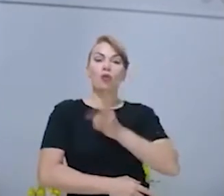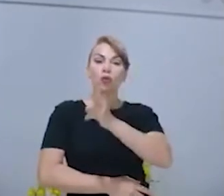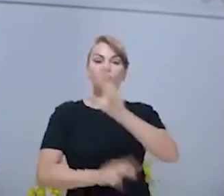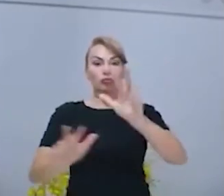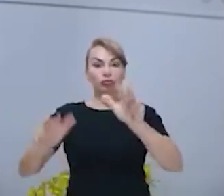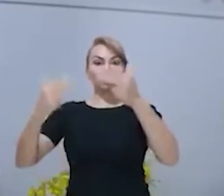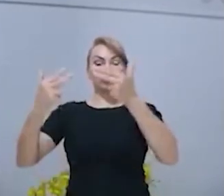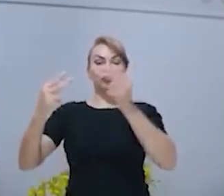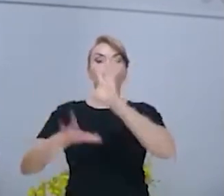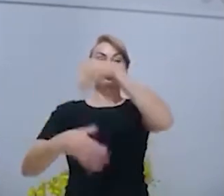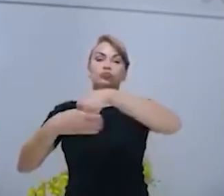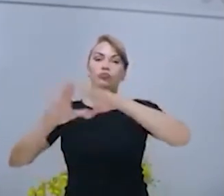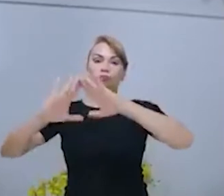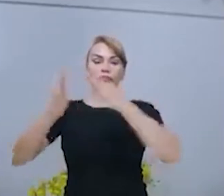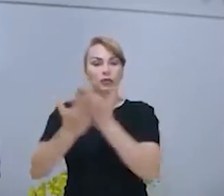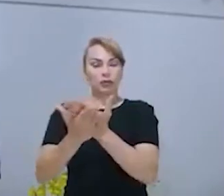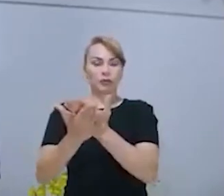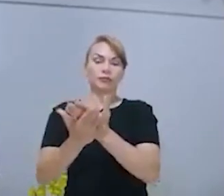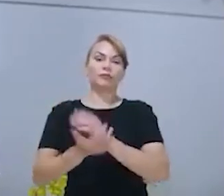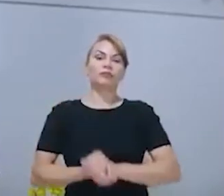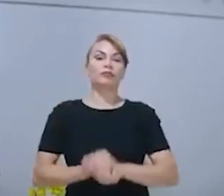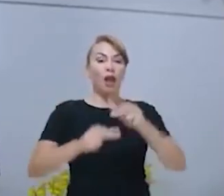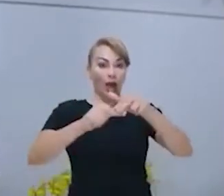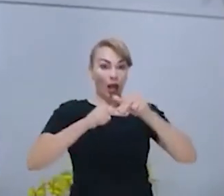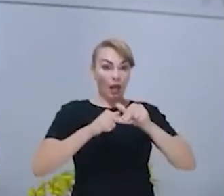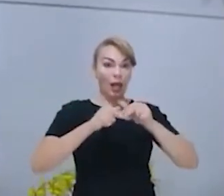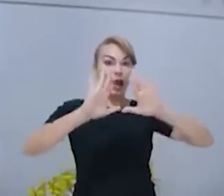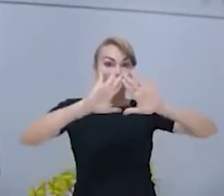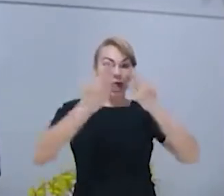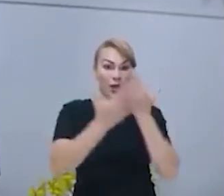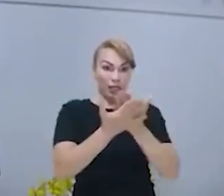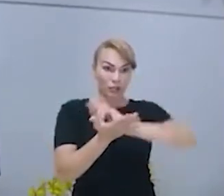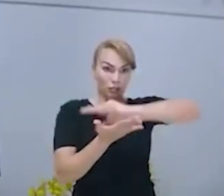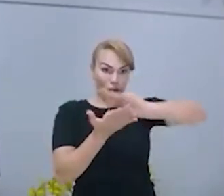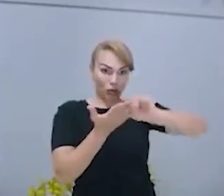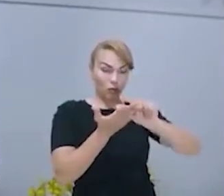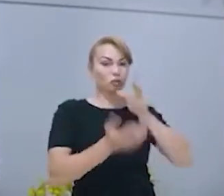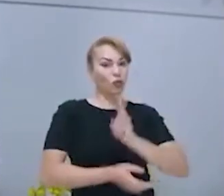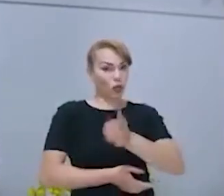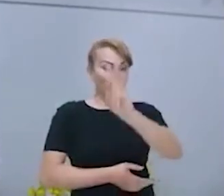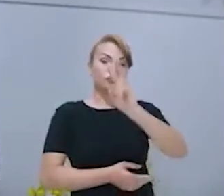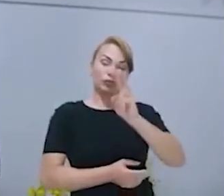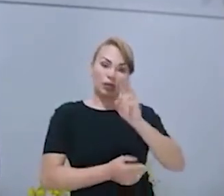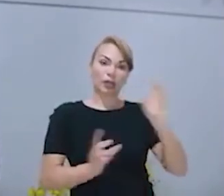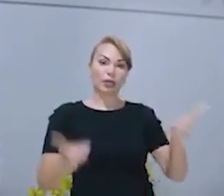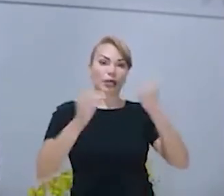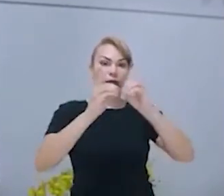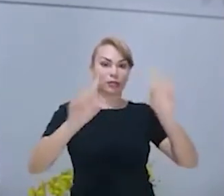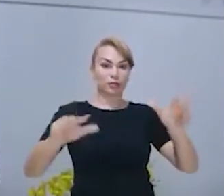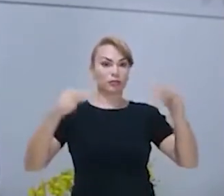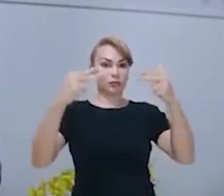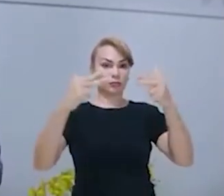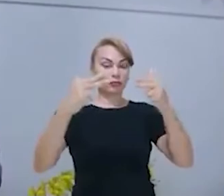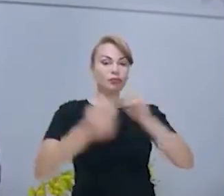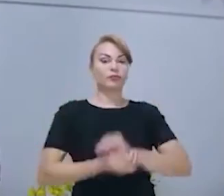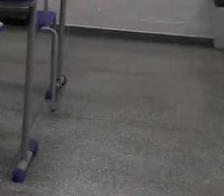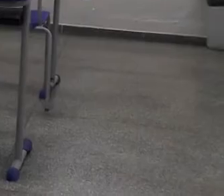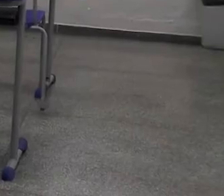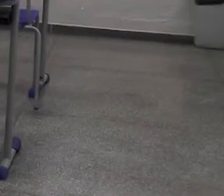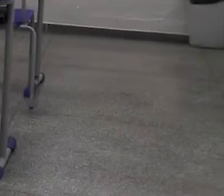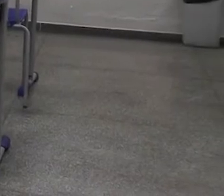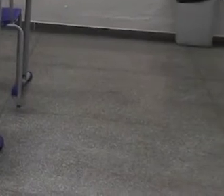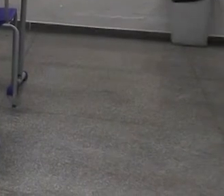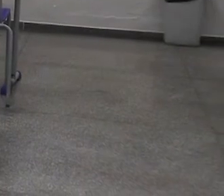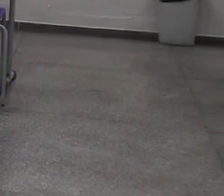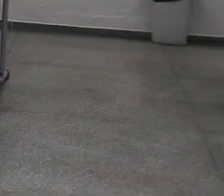na escola ou manter os estudos em casa. Neste caso, as escolas permanecerão atendendo de forma remota.